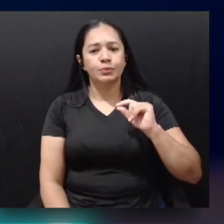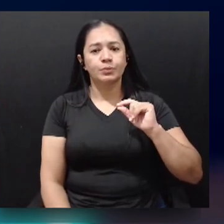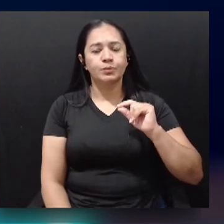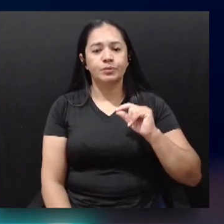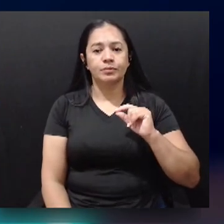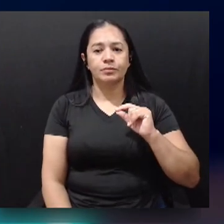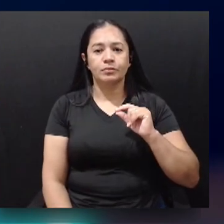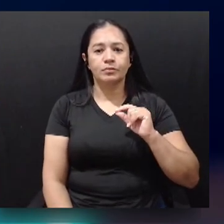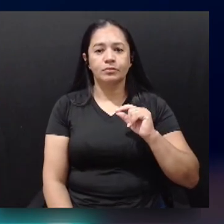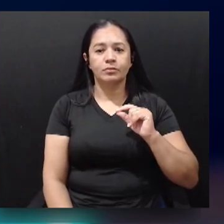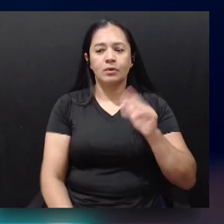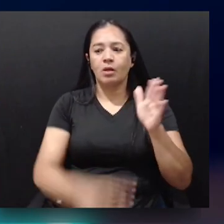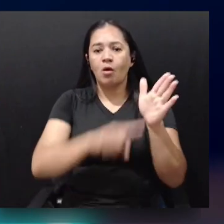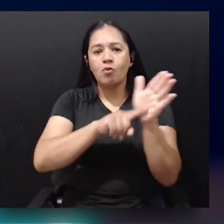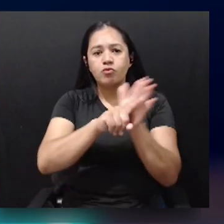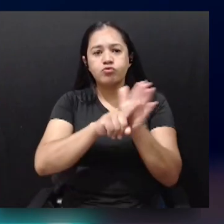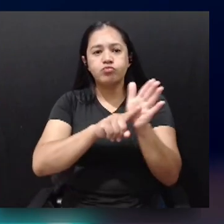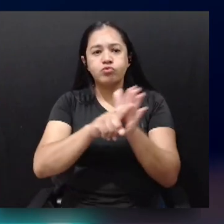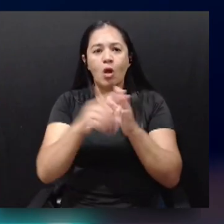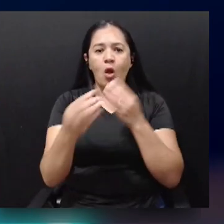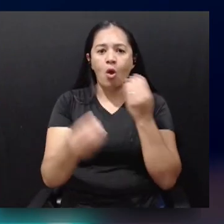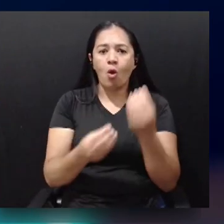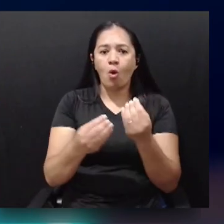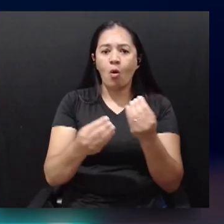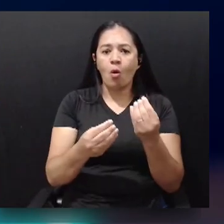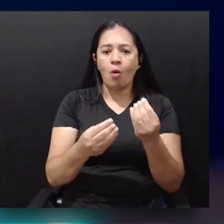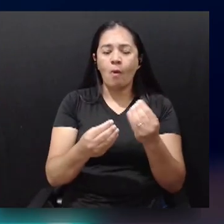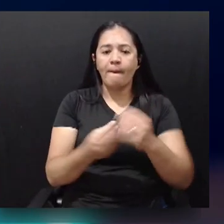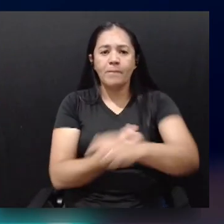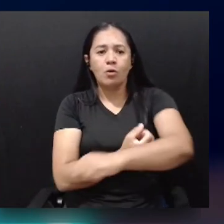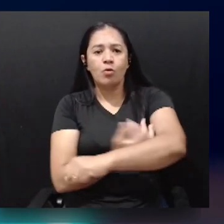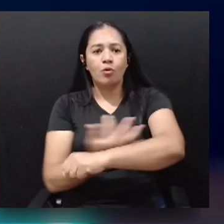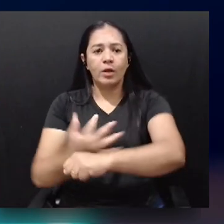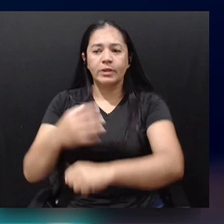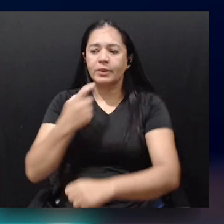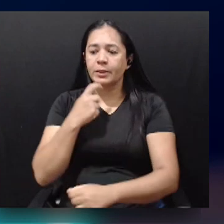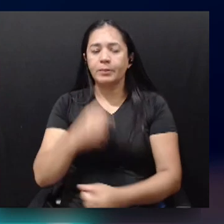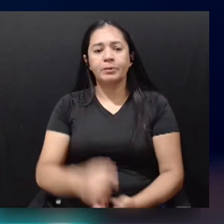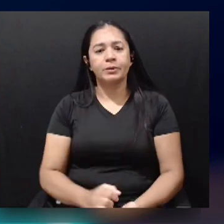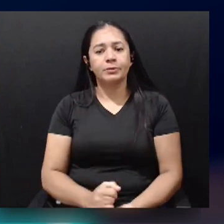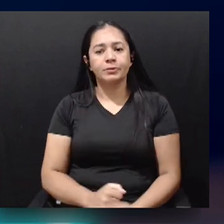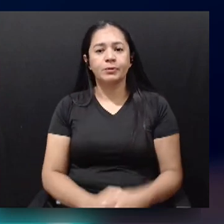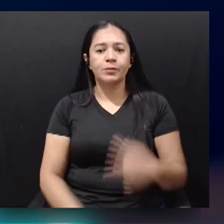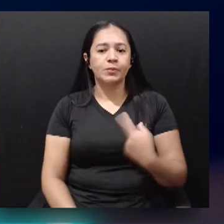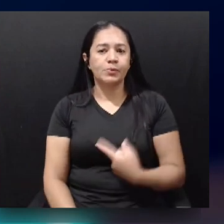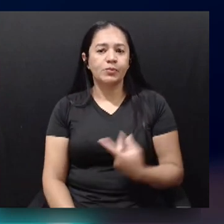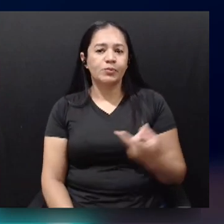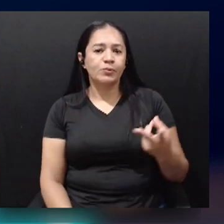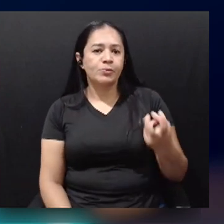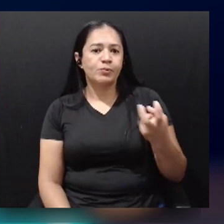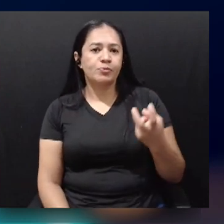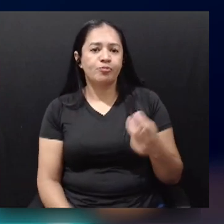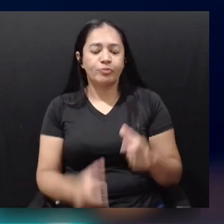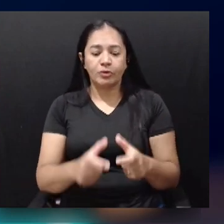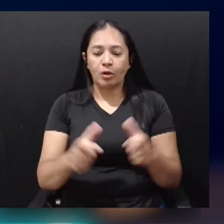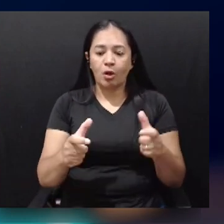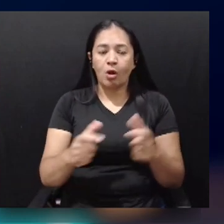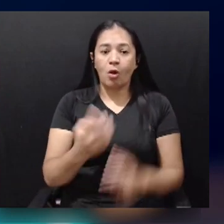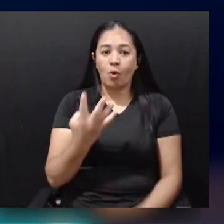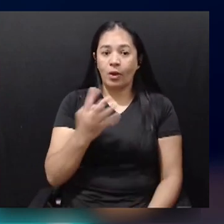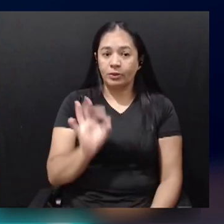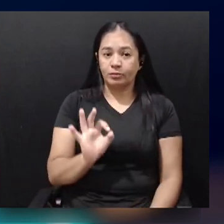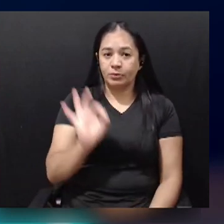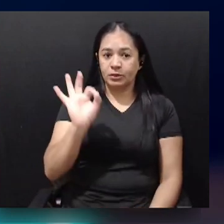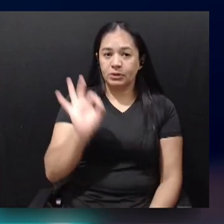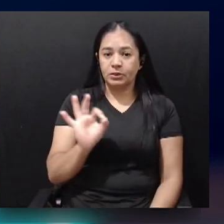pesquisar como que tem crescido a área urbana em Campinas, e a gente vê que cresceu assim 4%, a